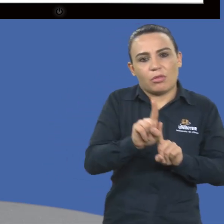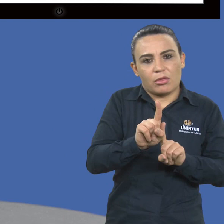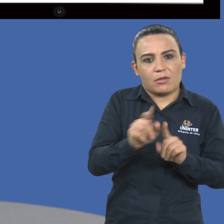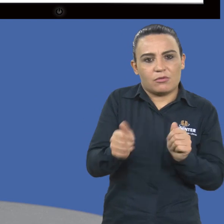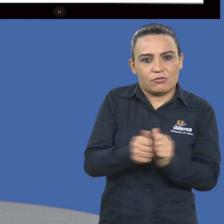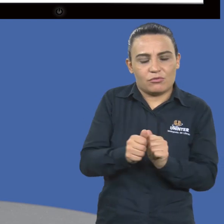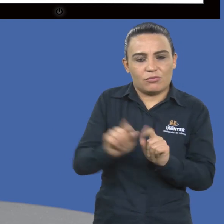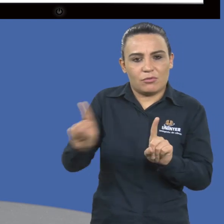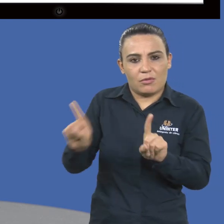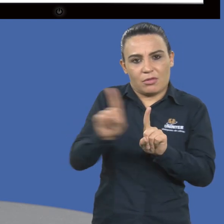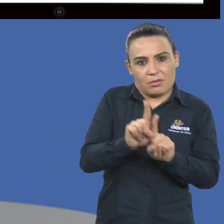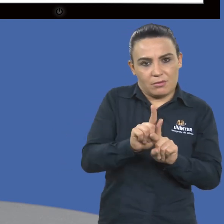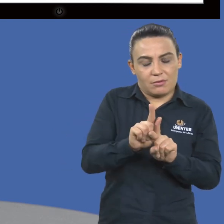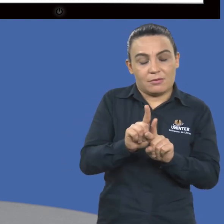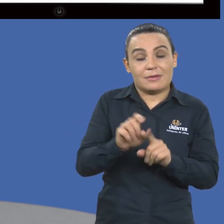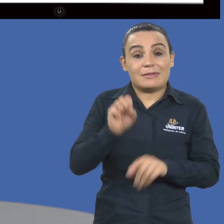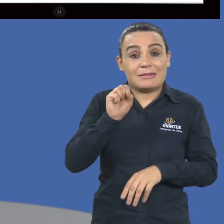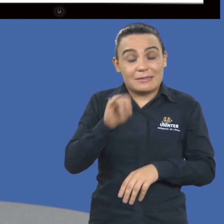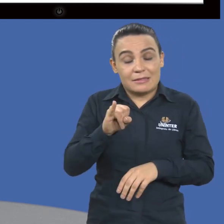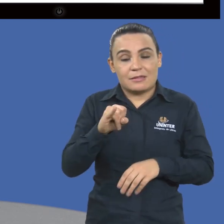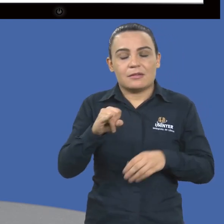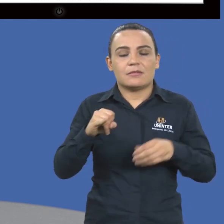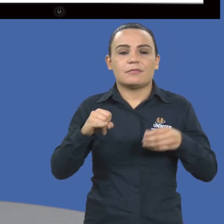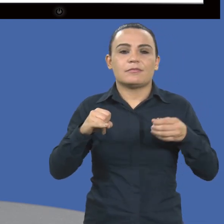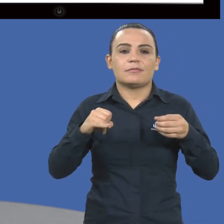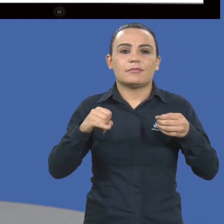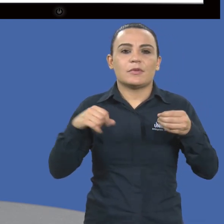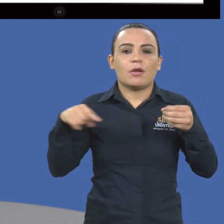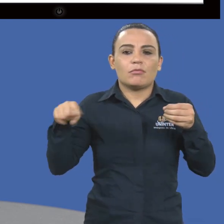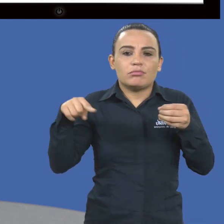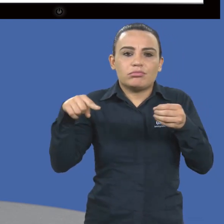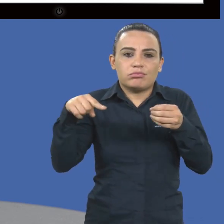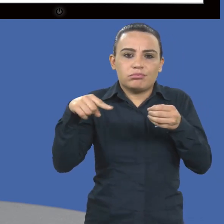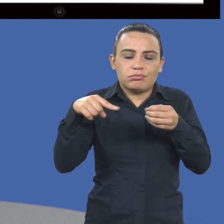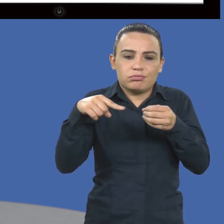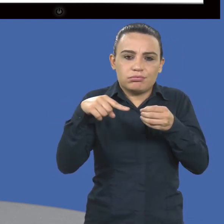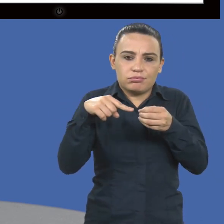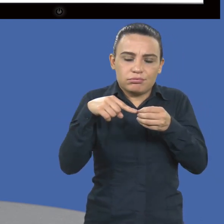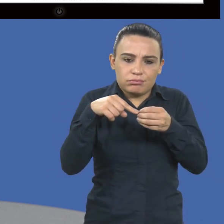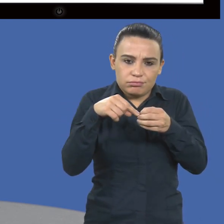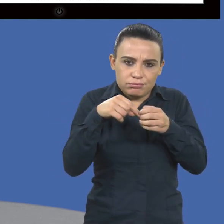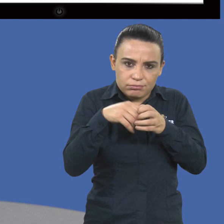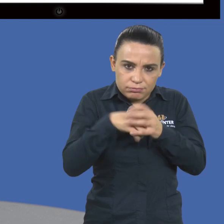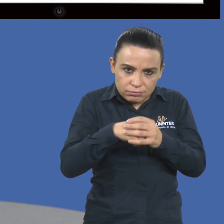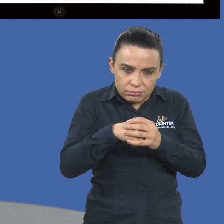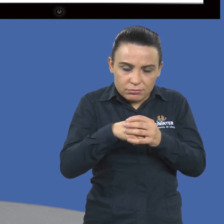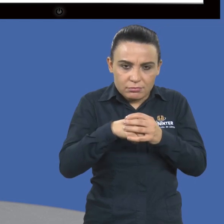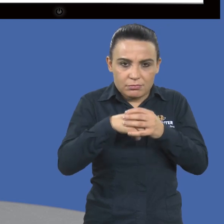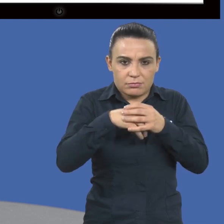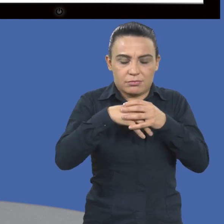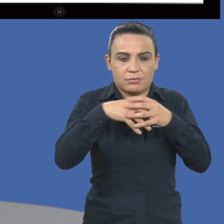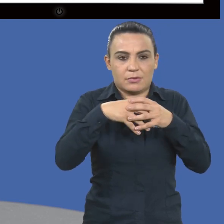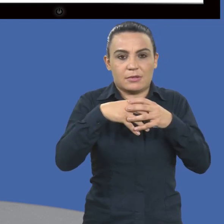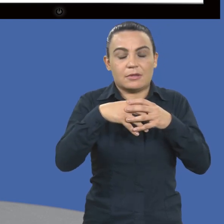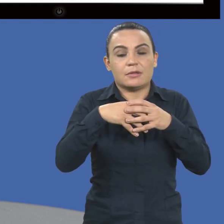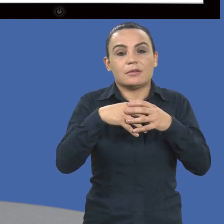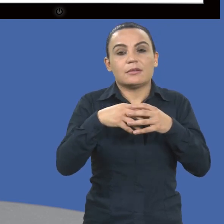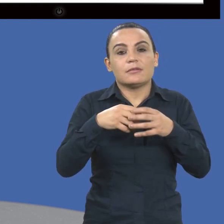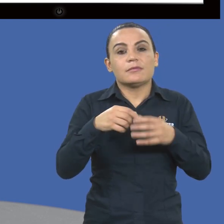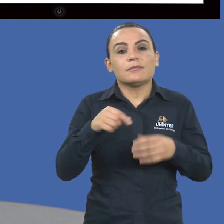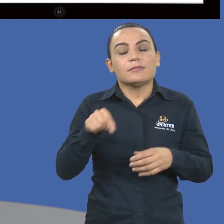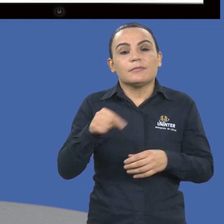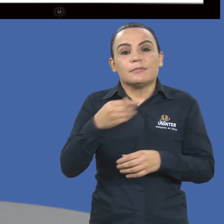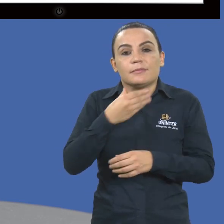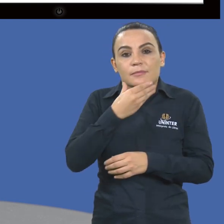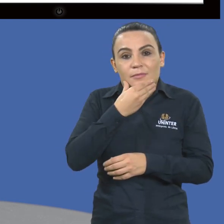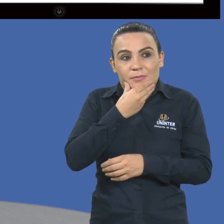grudado. E se ela mandar para o nenê, que é do sexo masculino,